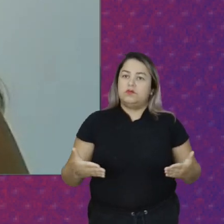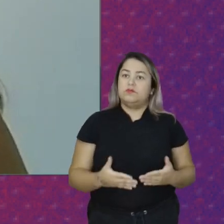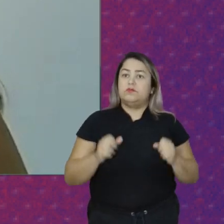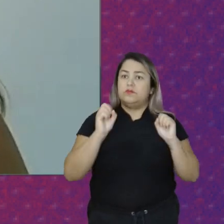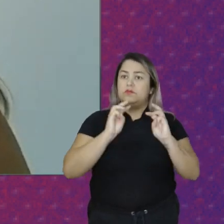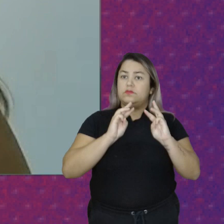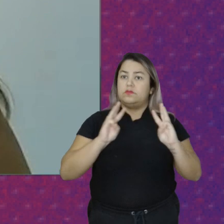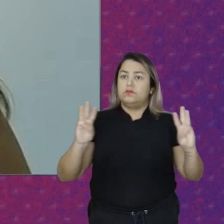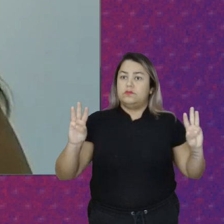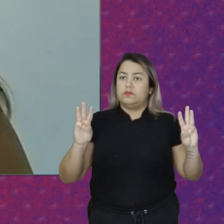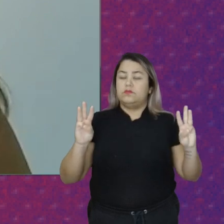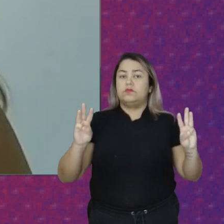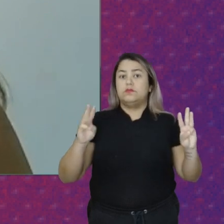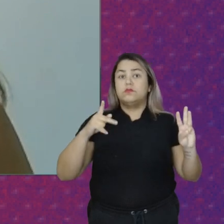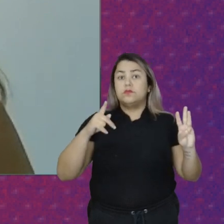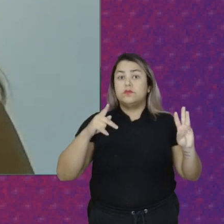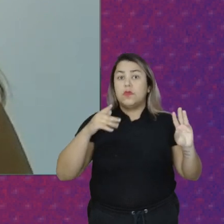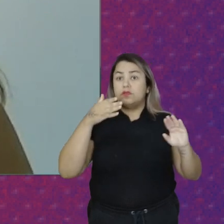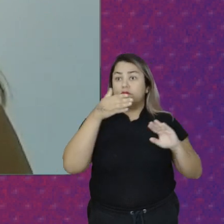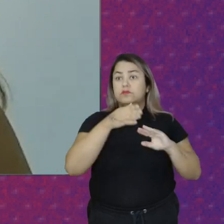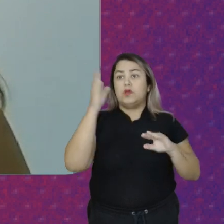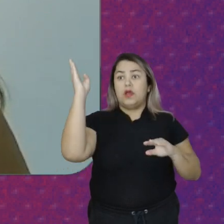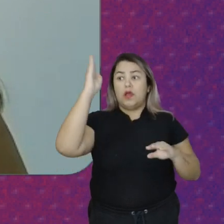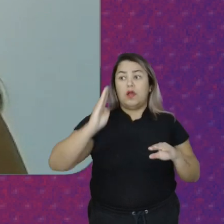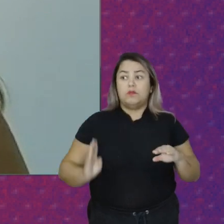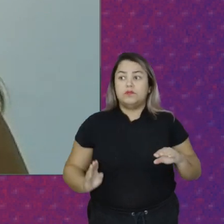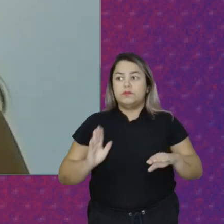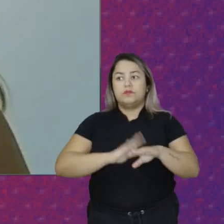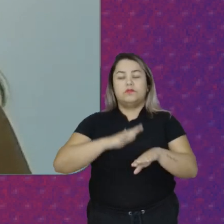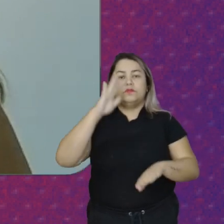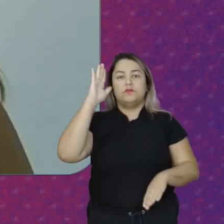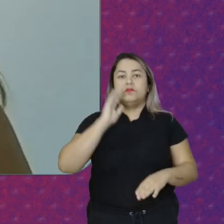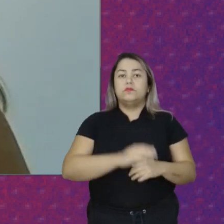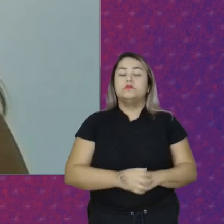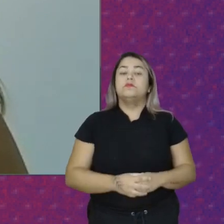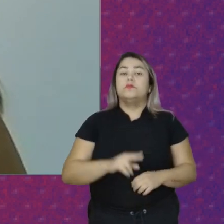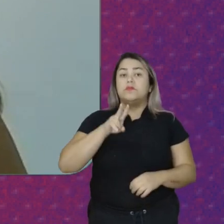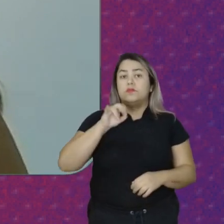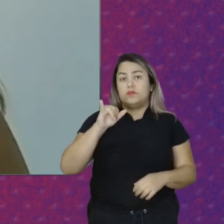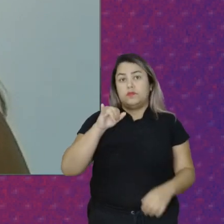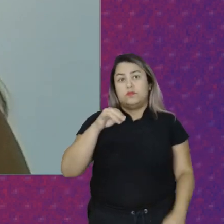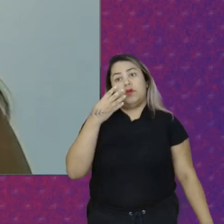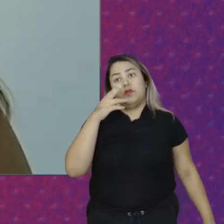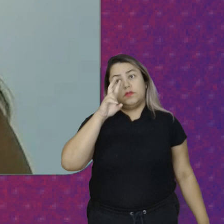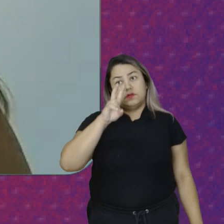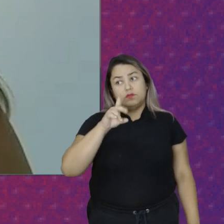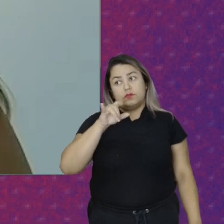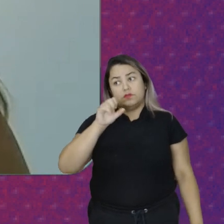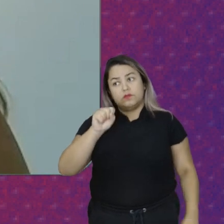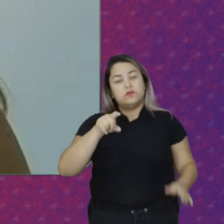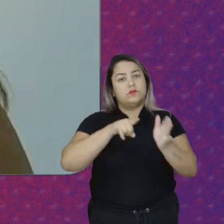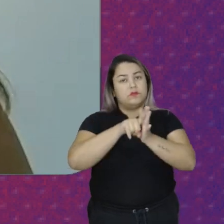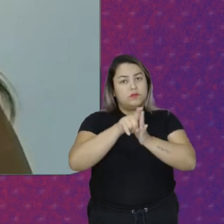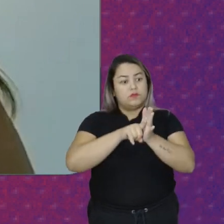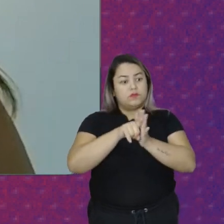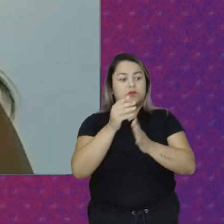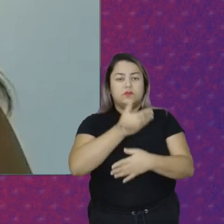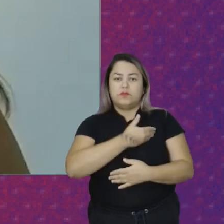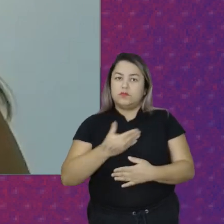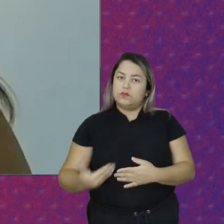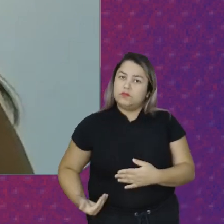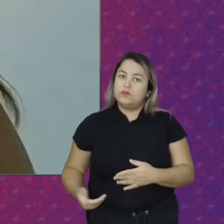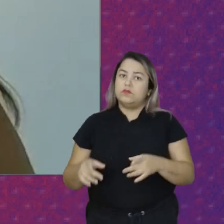plataforma Participa Brasil, e vai ficar 45 dias em consulta pública